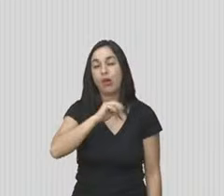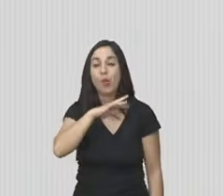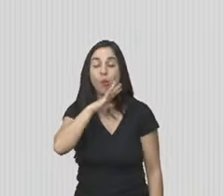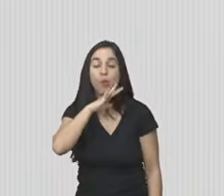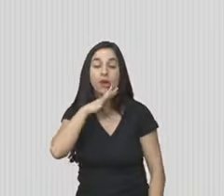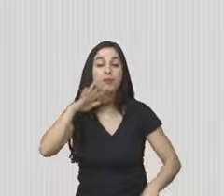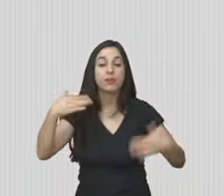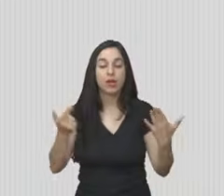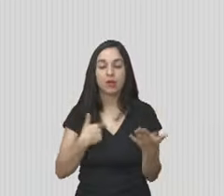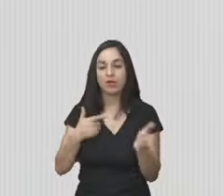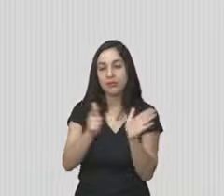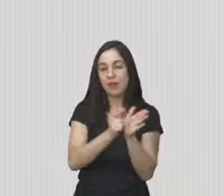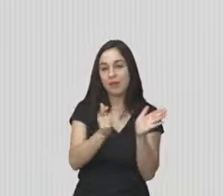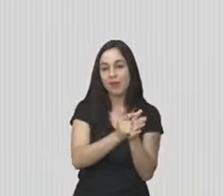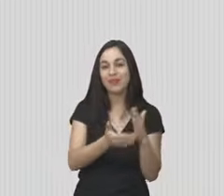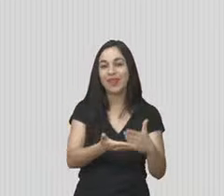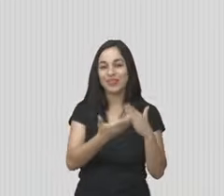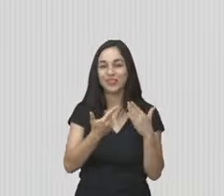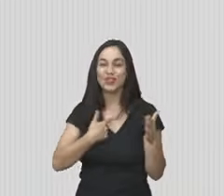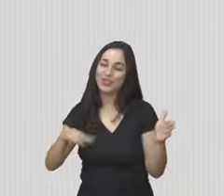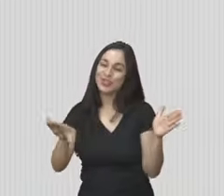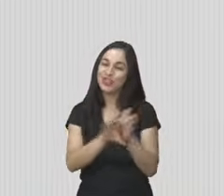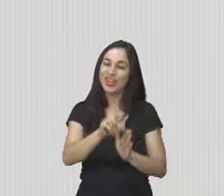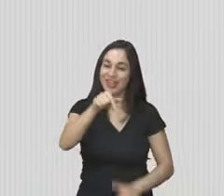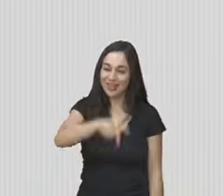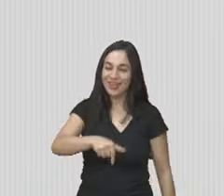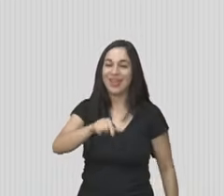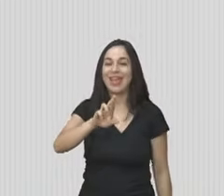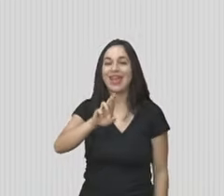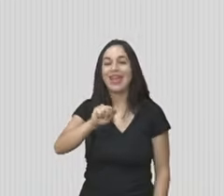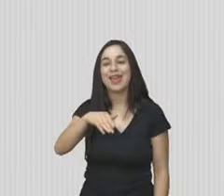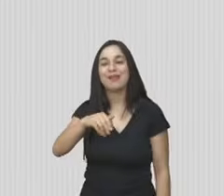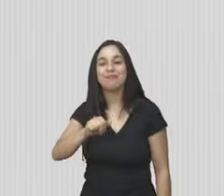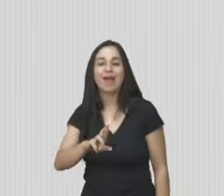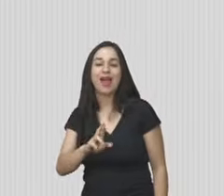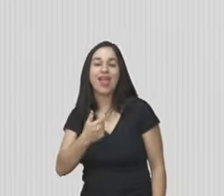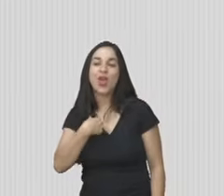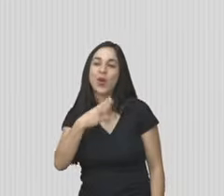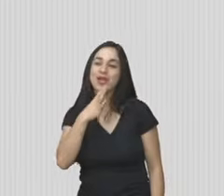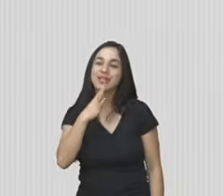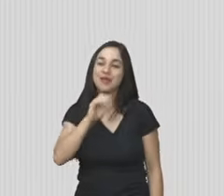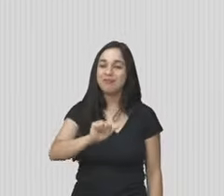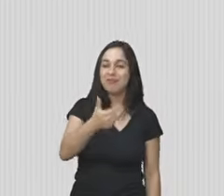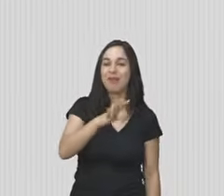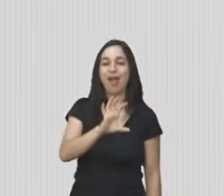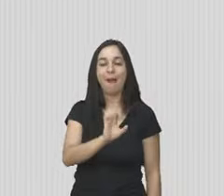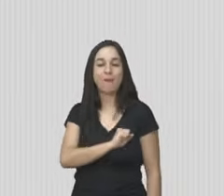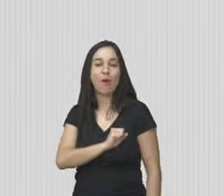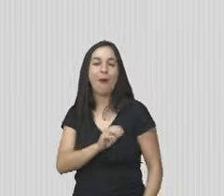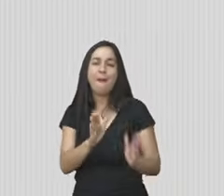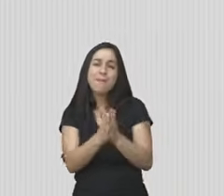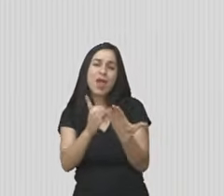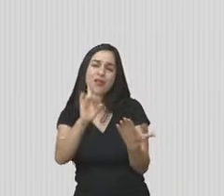folheto eu vim parar aqui na Remar. Foi aqui que eu conheci o primeiro amor, conheci a palavra de